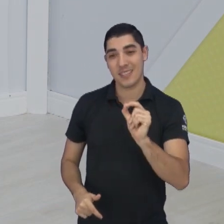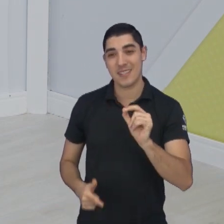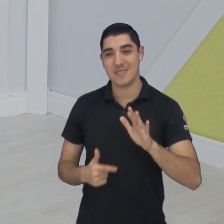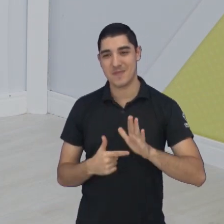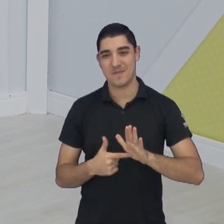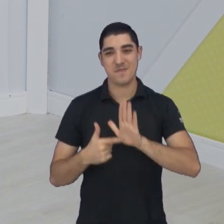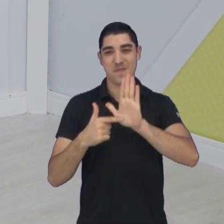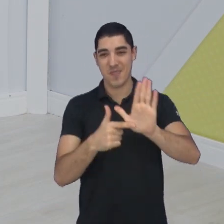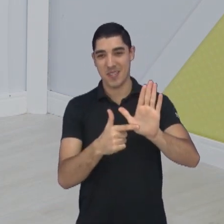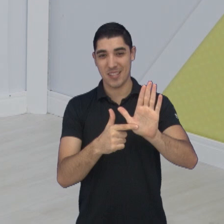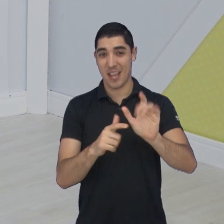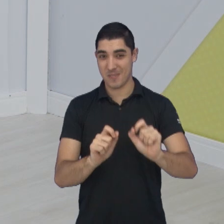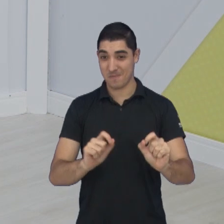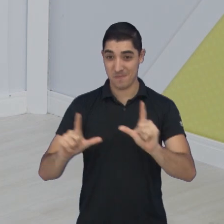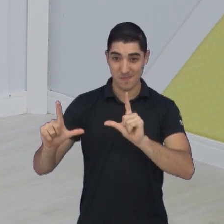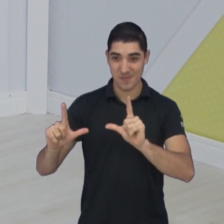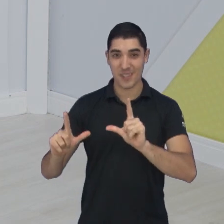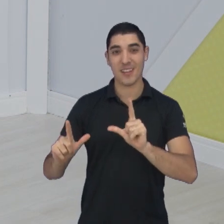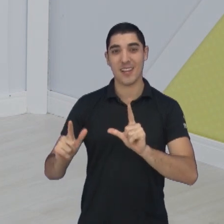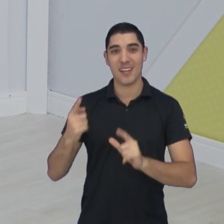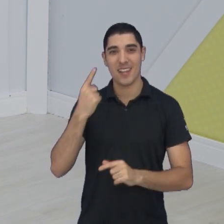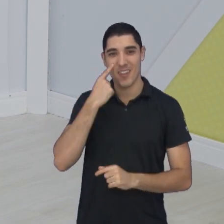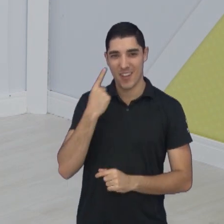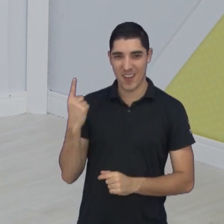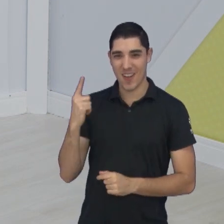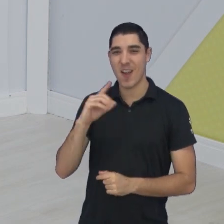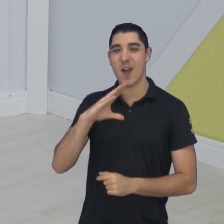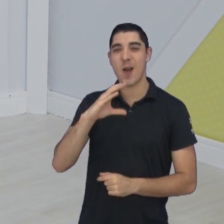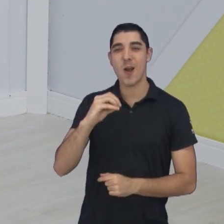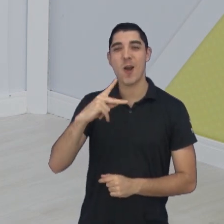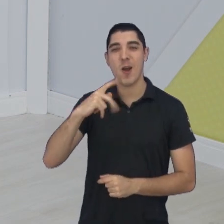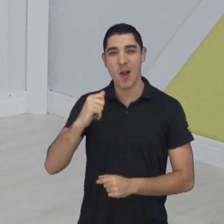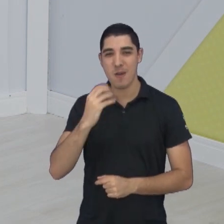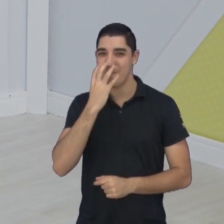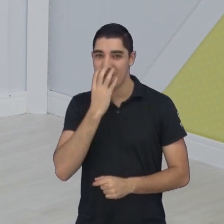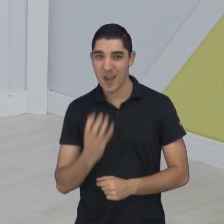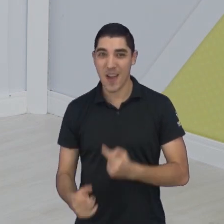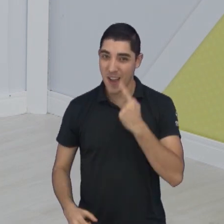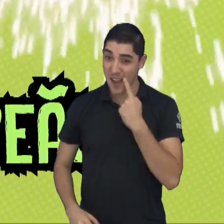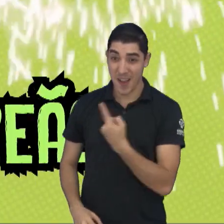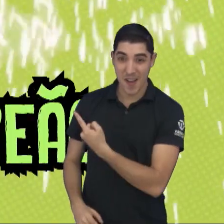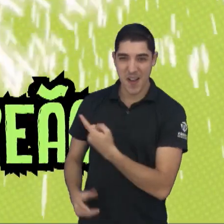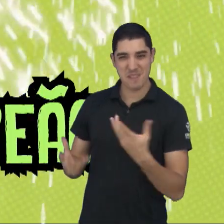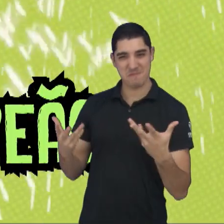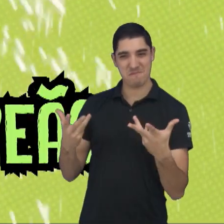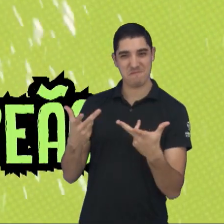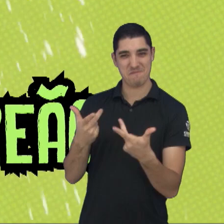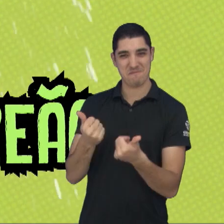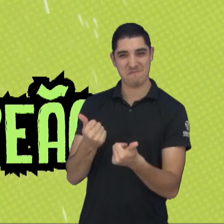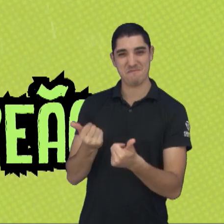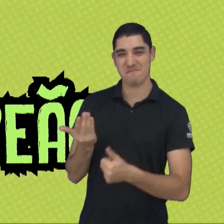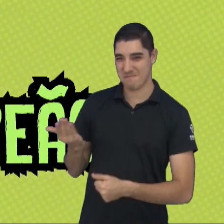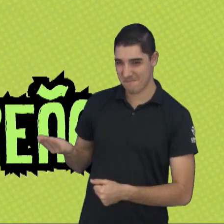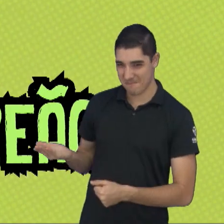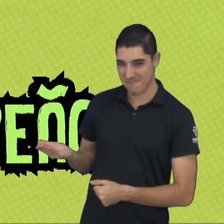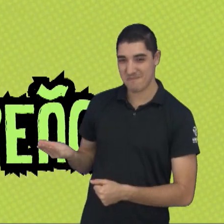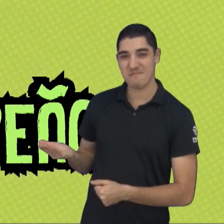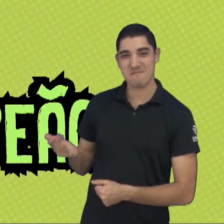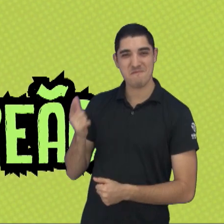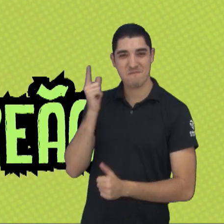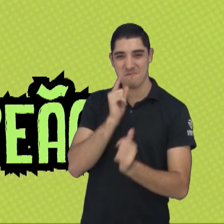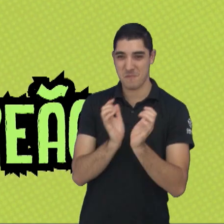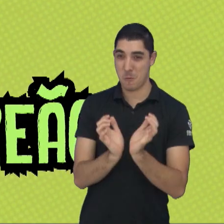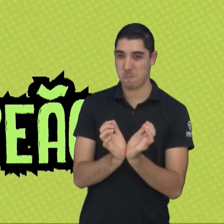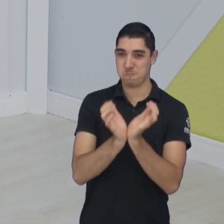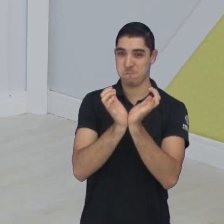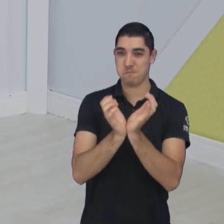para mostrar a equipe do Bandeirantes. Olha lá, Copa Capivara, olha só que beleza, Bandeirantes campeão, a arte